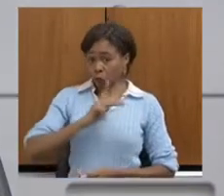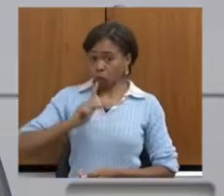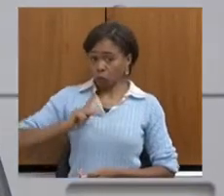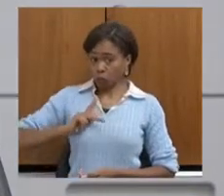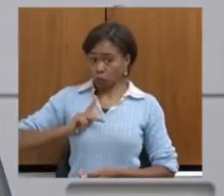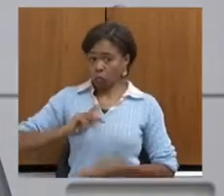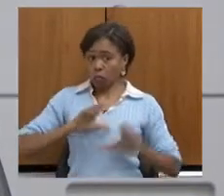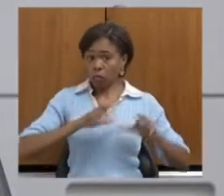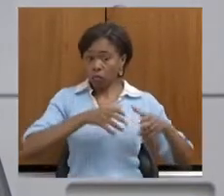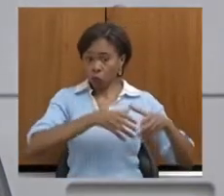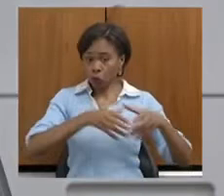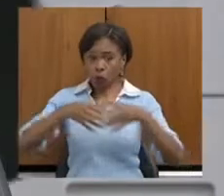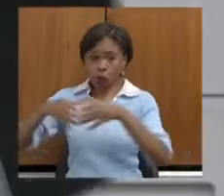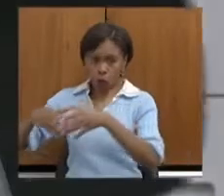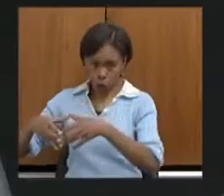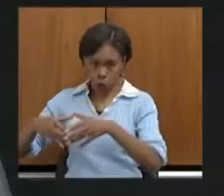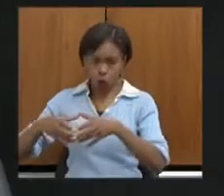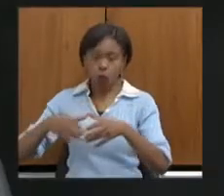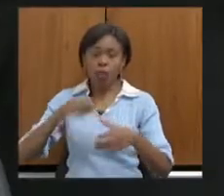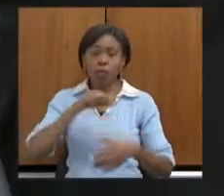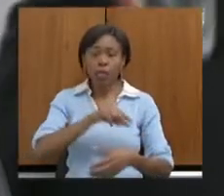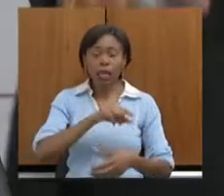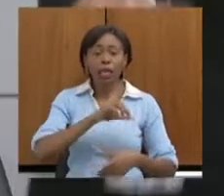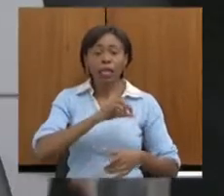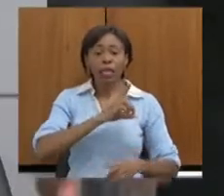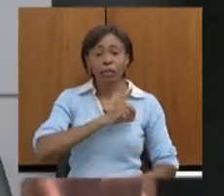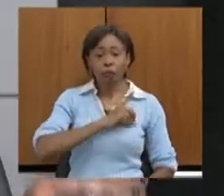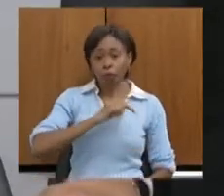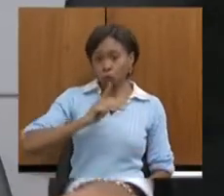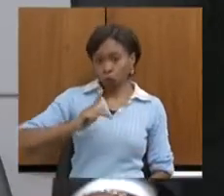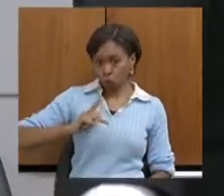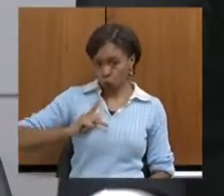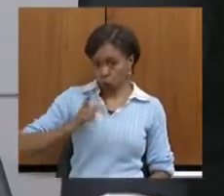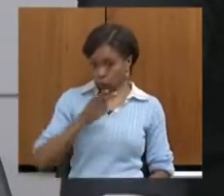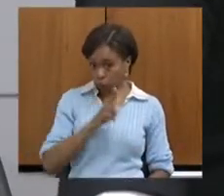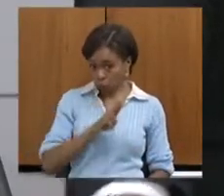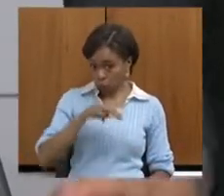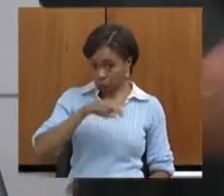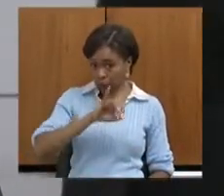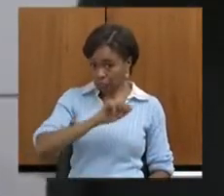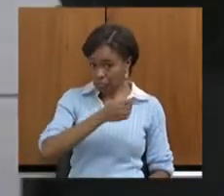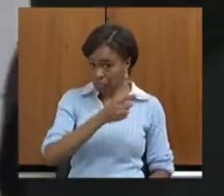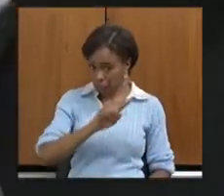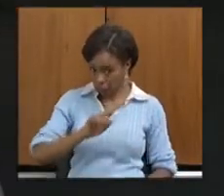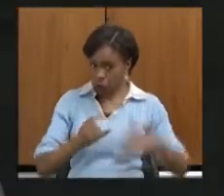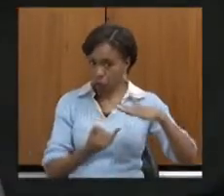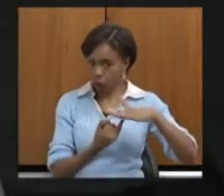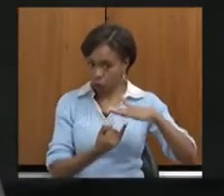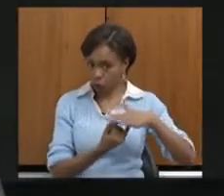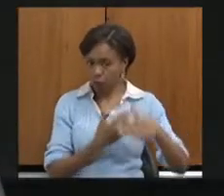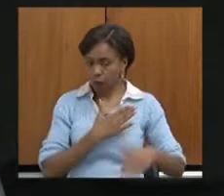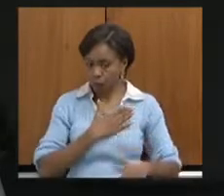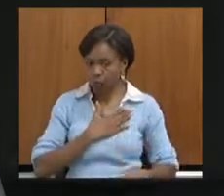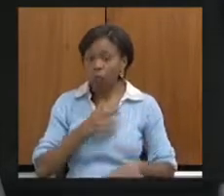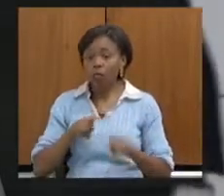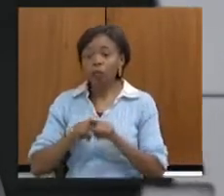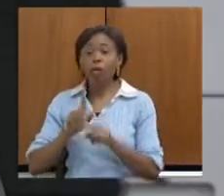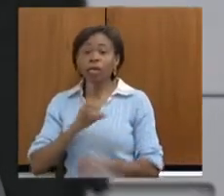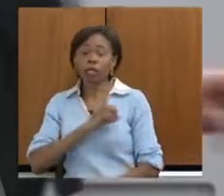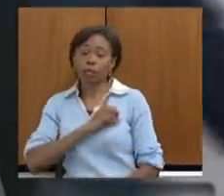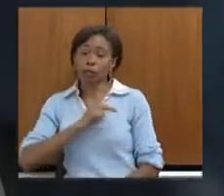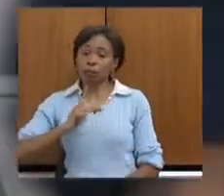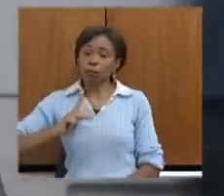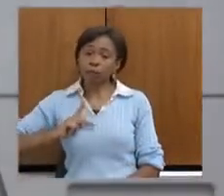defensorial do Rio Doce que é composto pela Defensoria Pública da União instituição pela Defensoria Pública do Estado de Minas